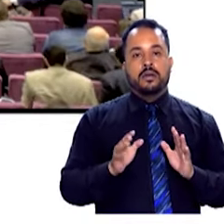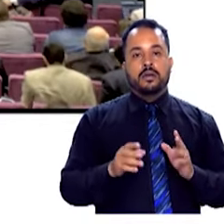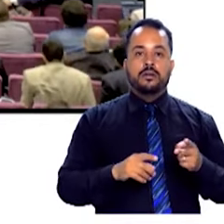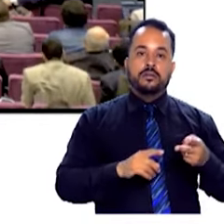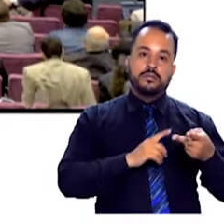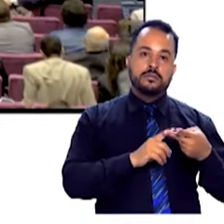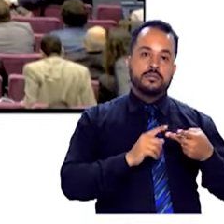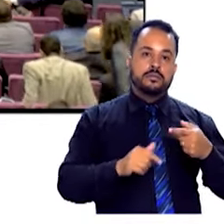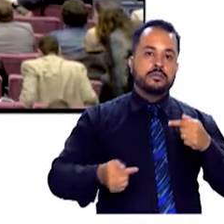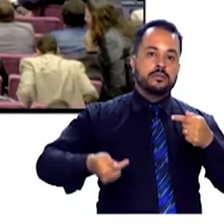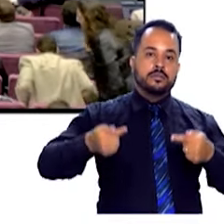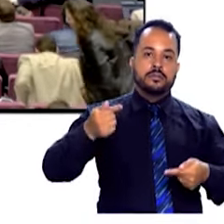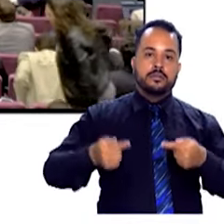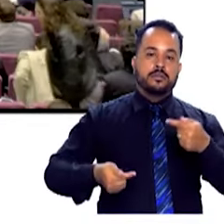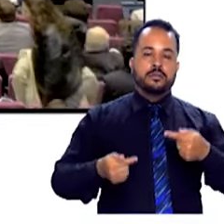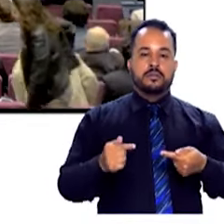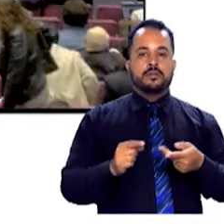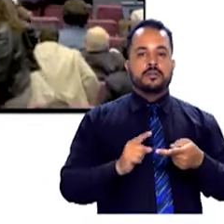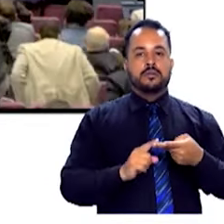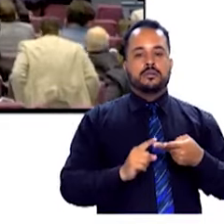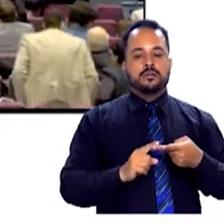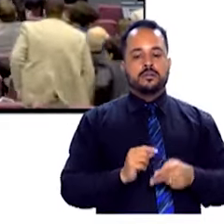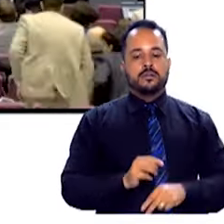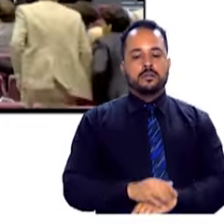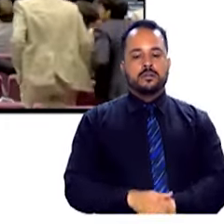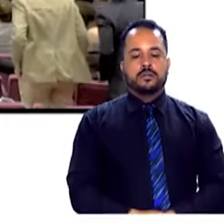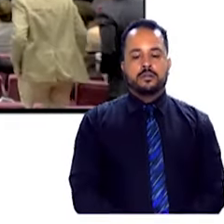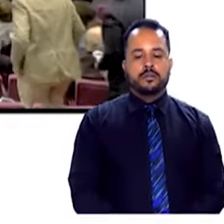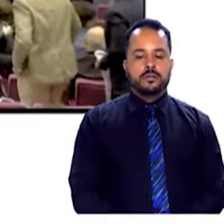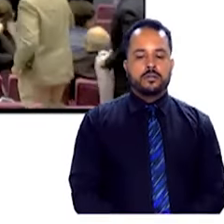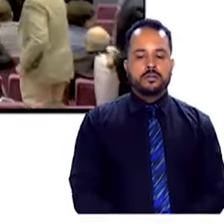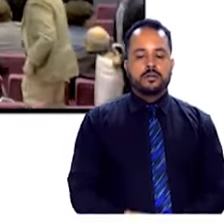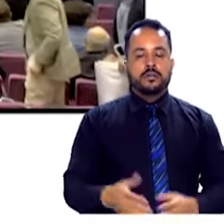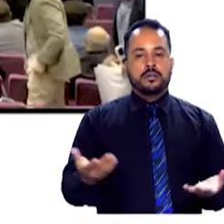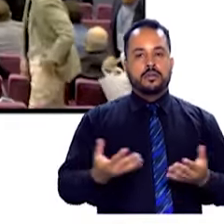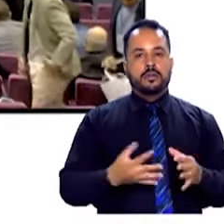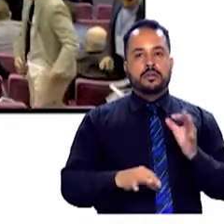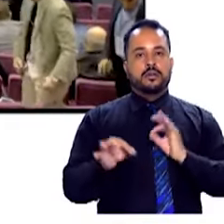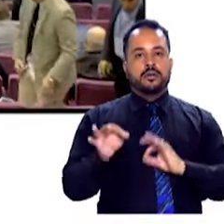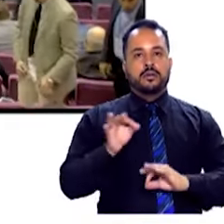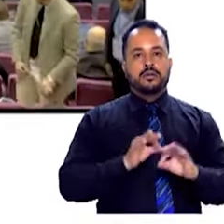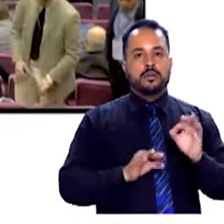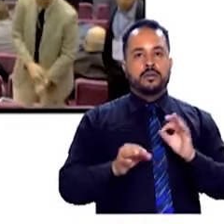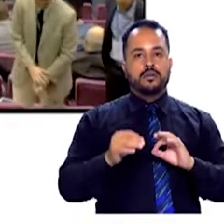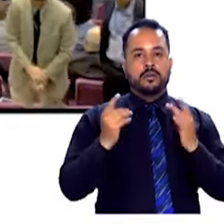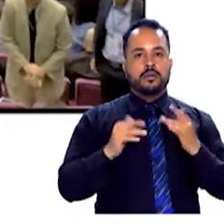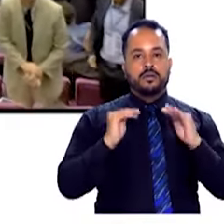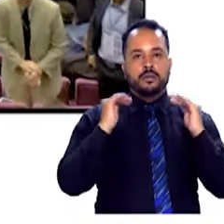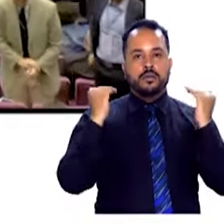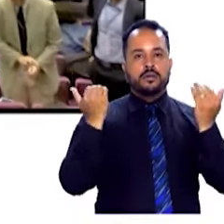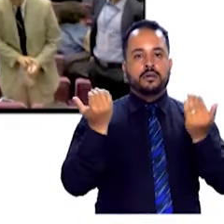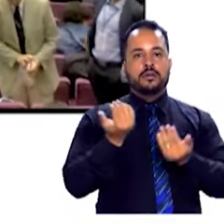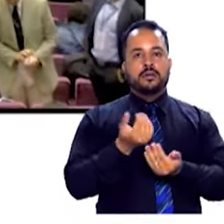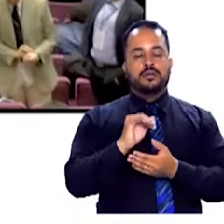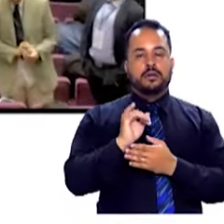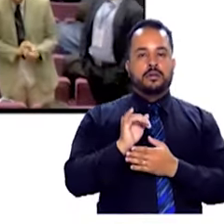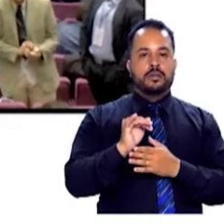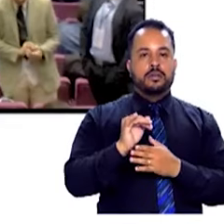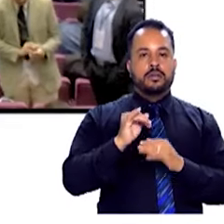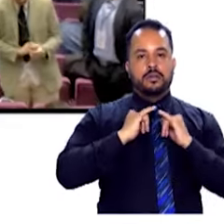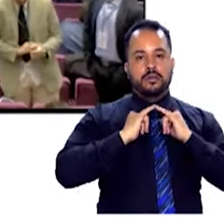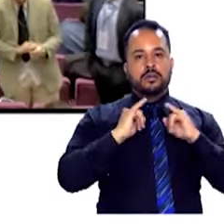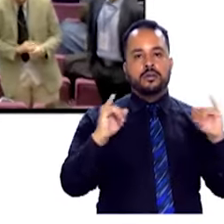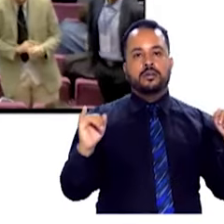da manhã a organização do congresso informa